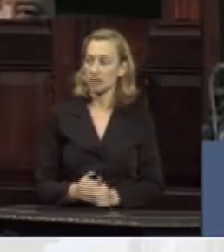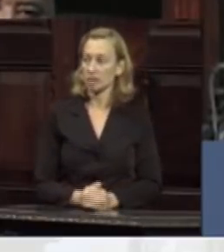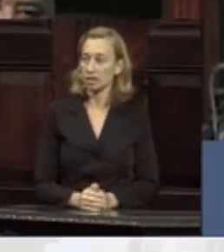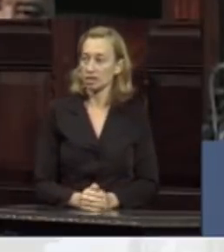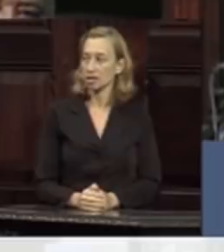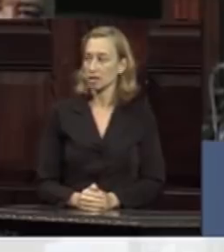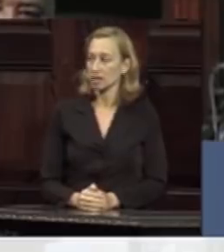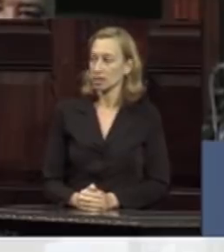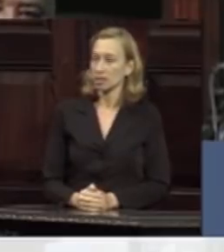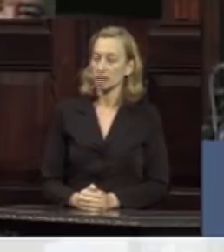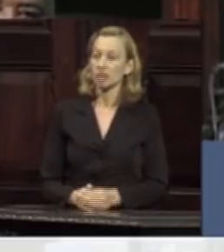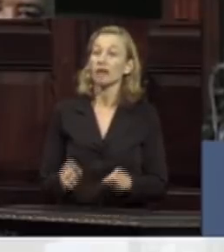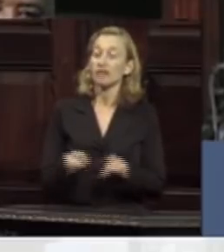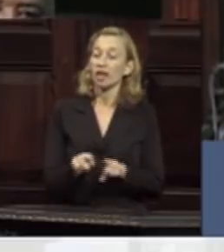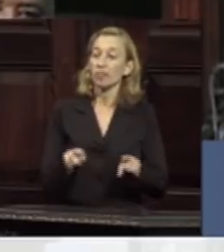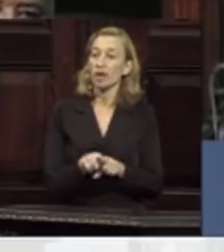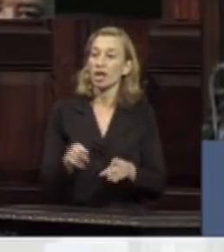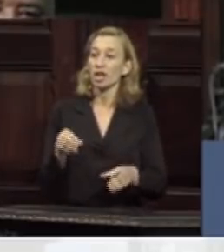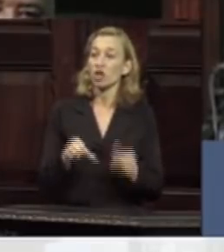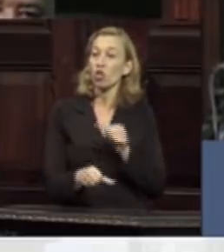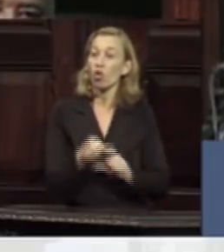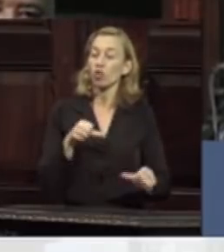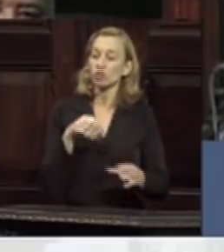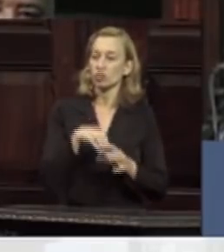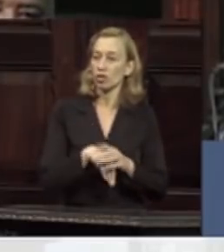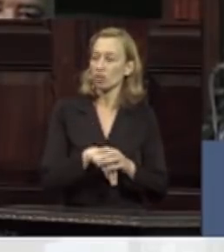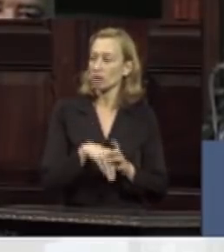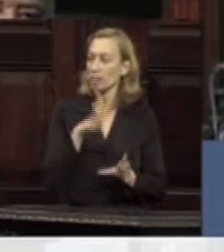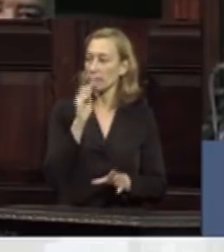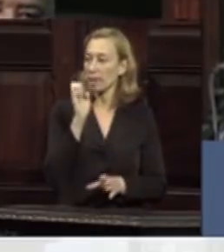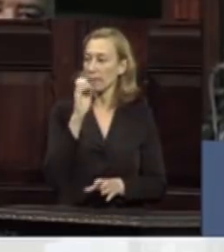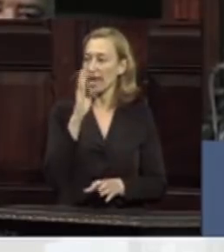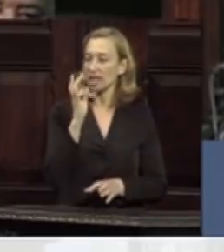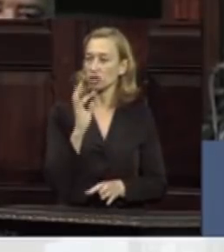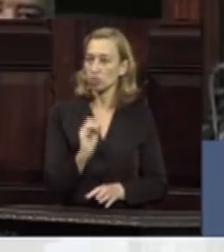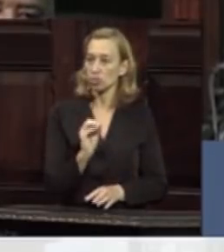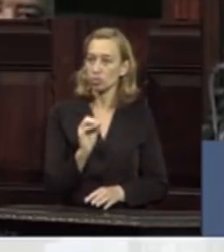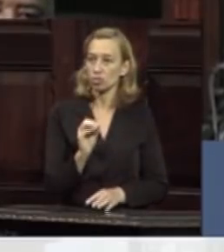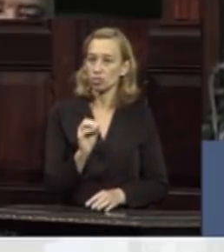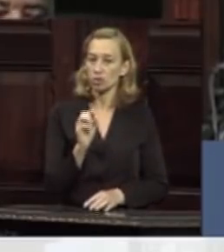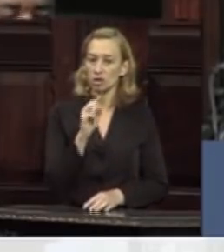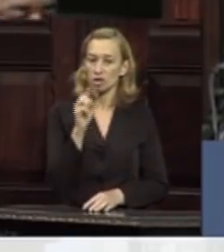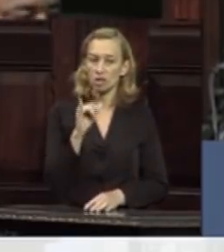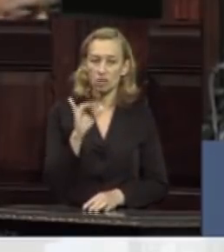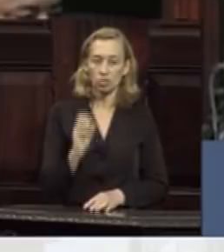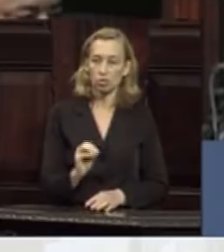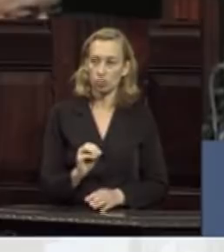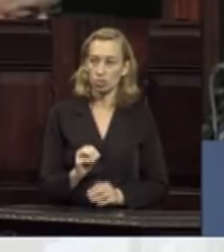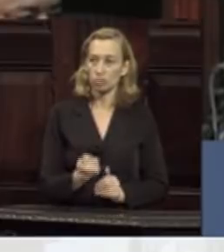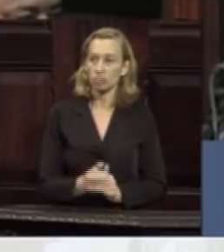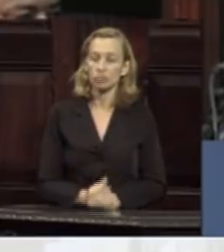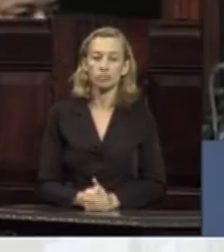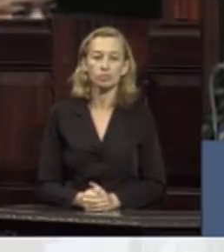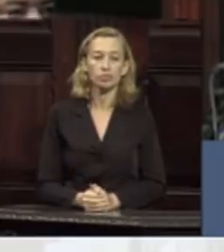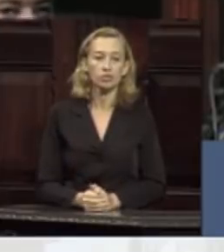contrário, Bebeto, Zito e Flávio Bolsonaro. E Jânio Mendes.